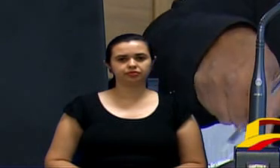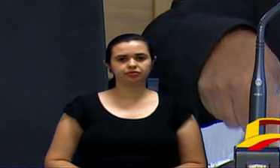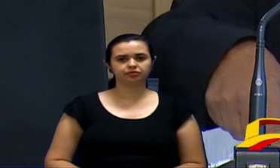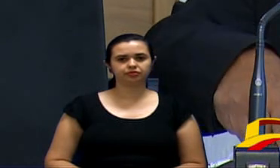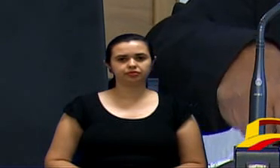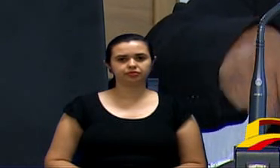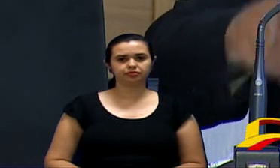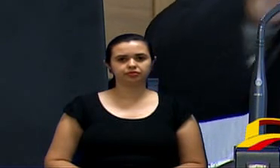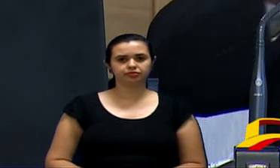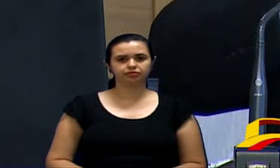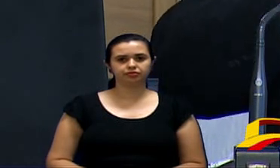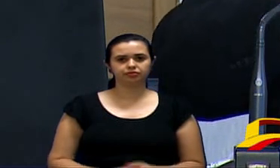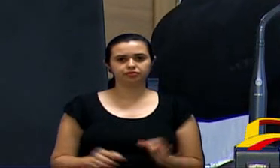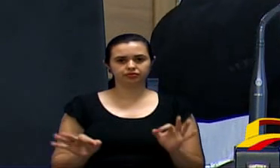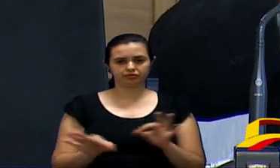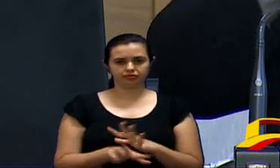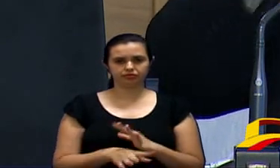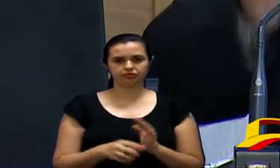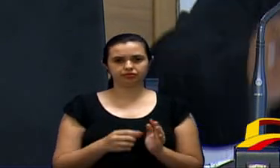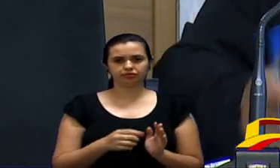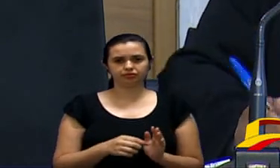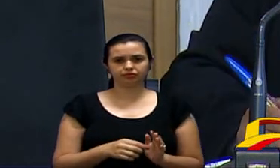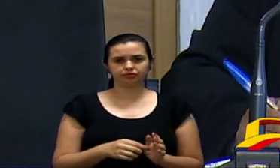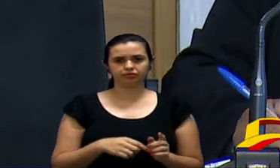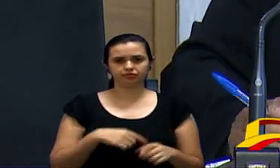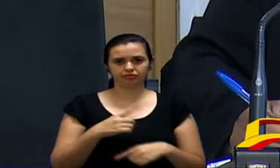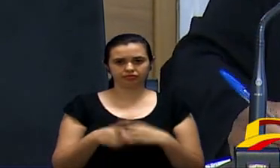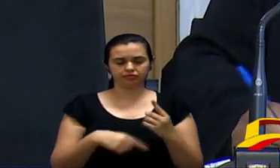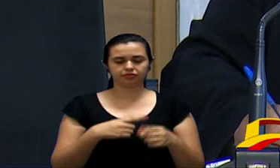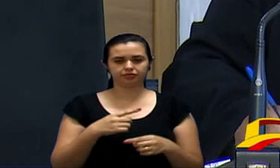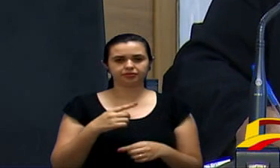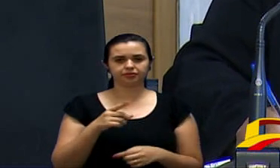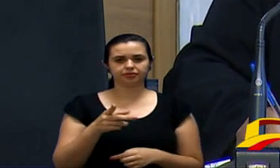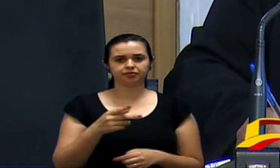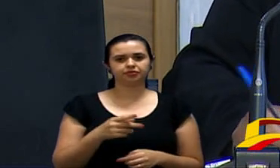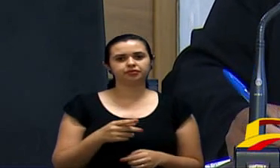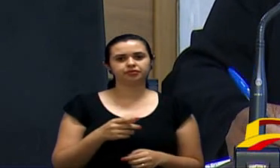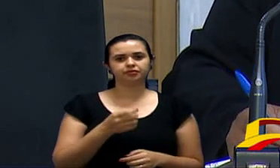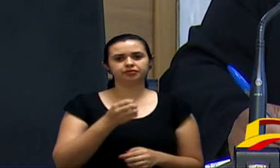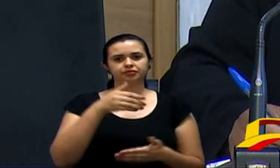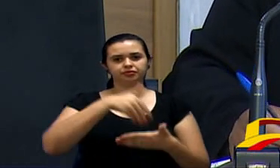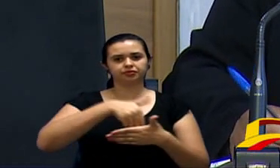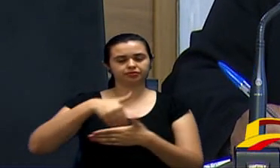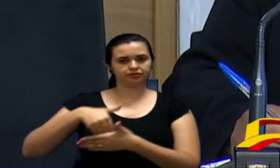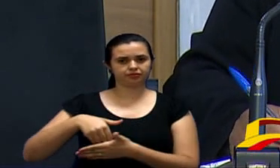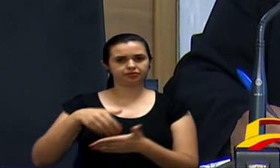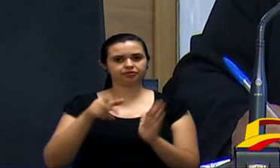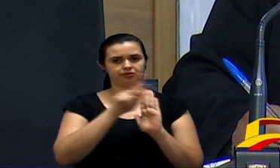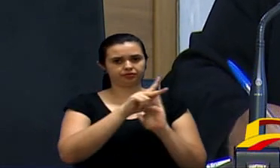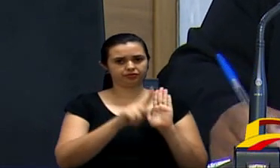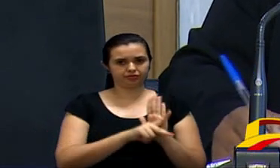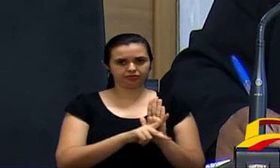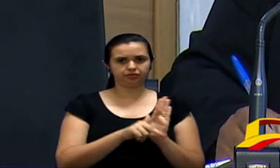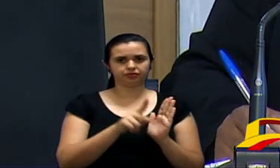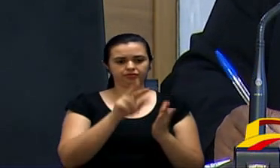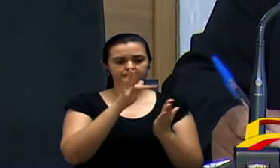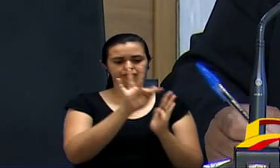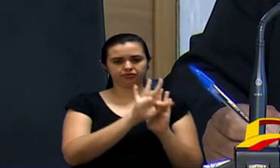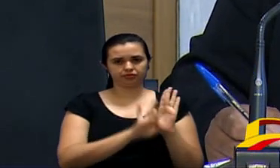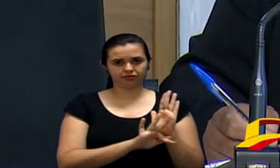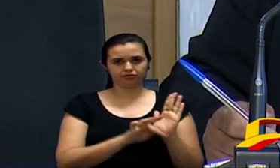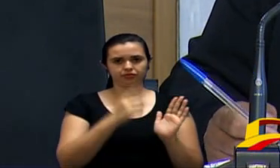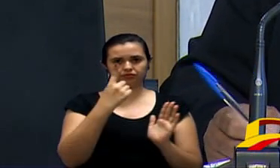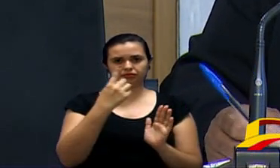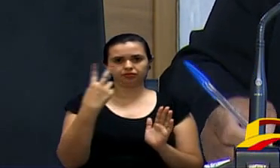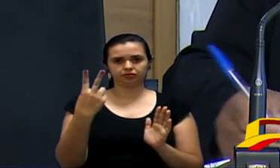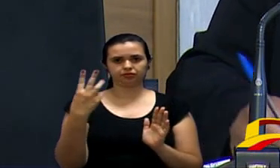Eu vou terminar aqui o 129, comissão de redação, depois nós estudamos essa parte. Eu coloco em votação o projeto de comissão de redação, projeto 129.